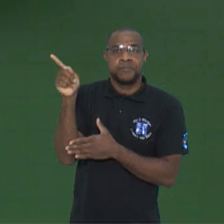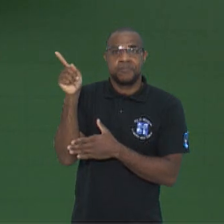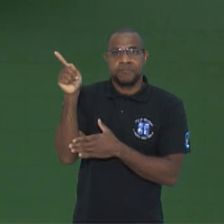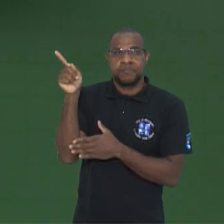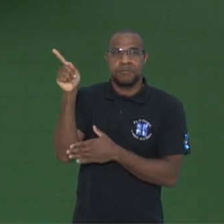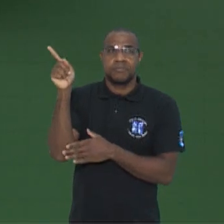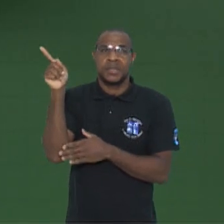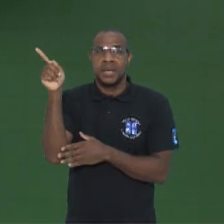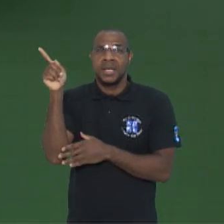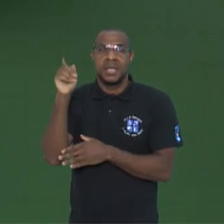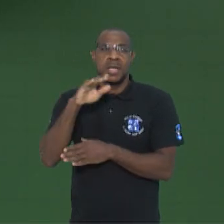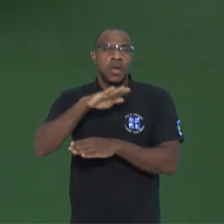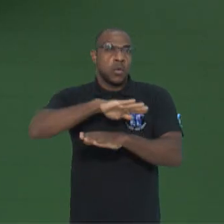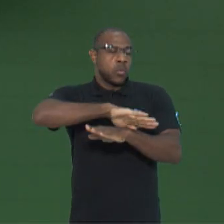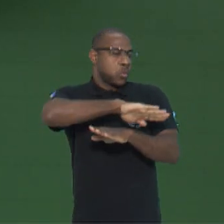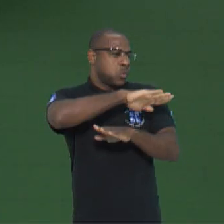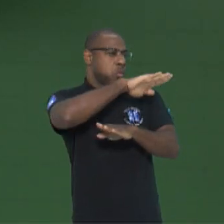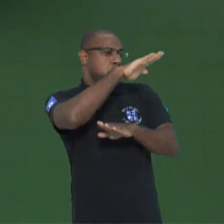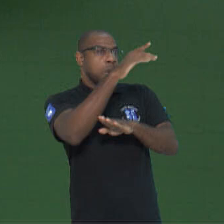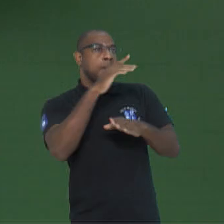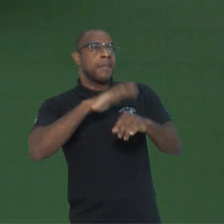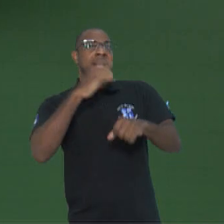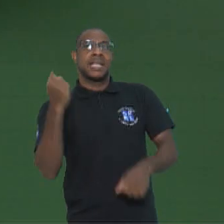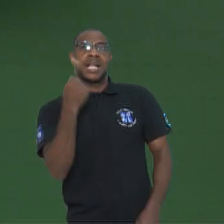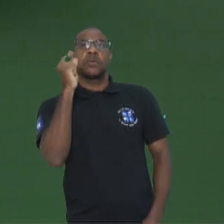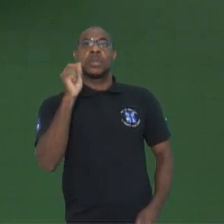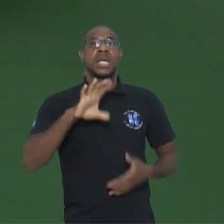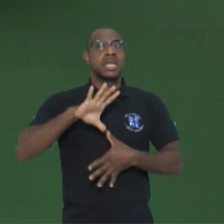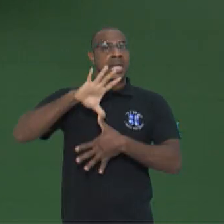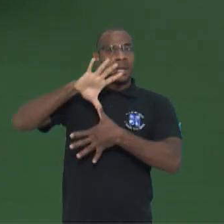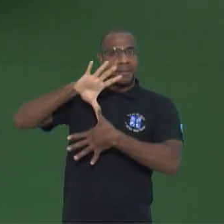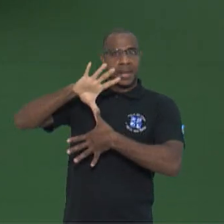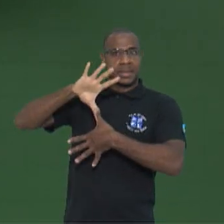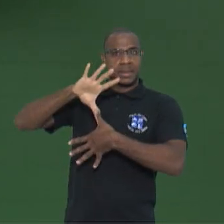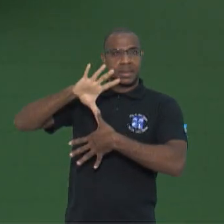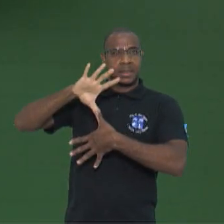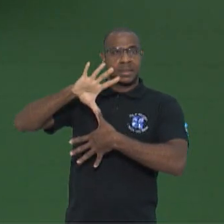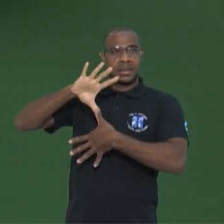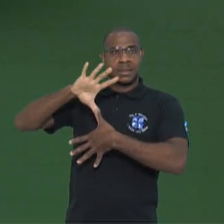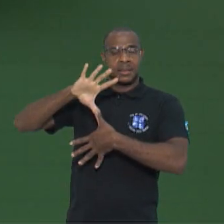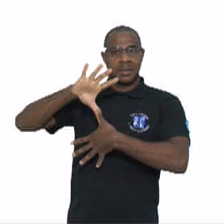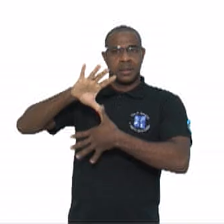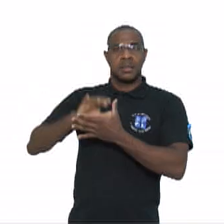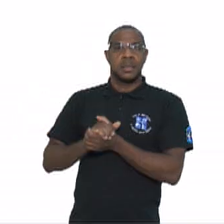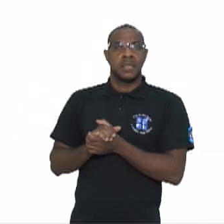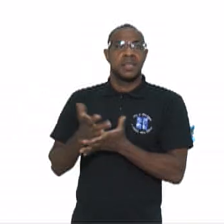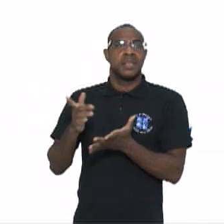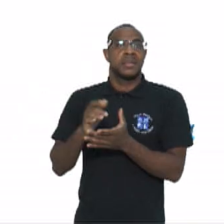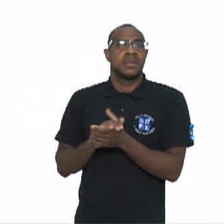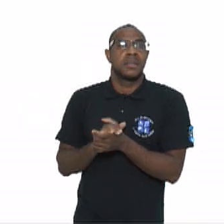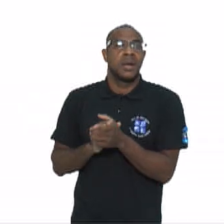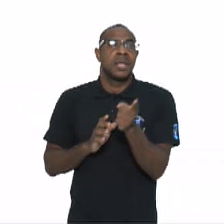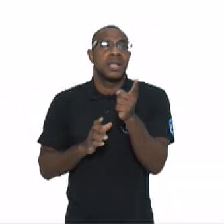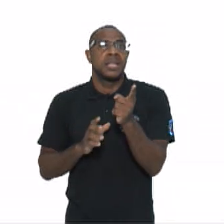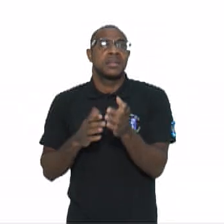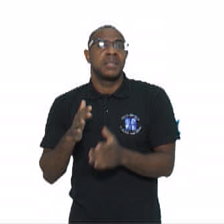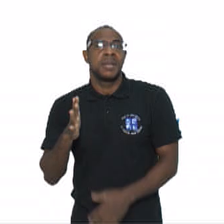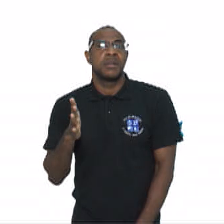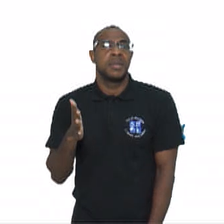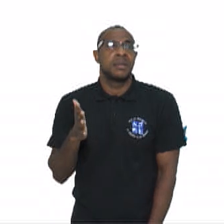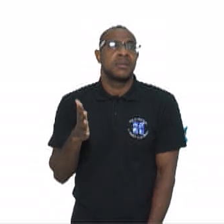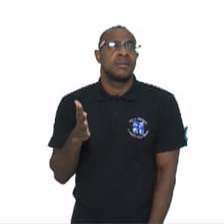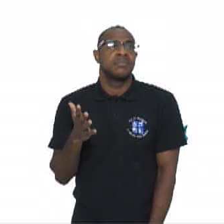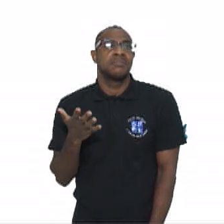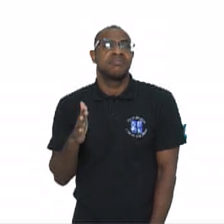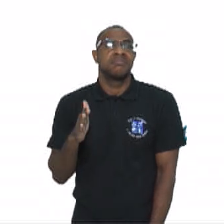Fica na Cordilheira dos Andes, na Argentina, e tem uma altitude de 6.962 metros a nível do mar. Então,